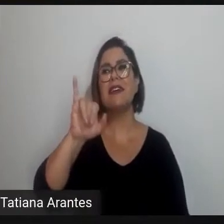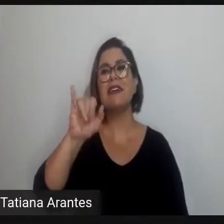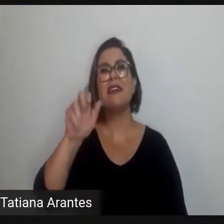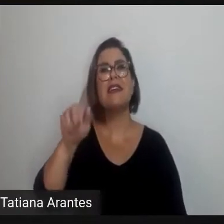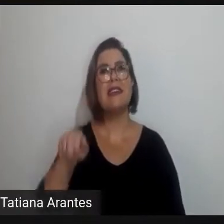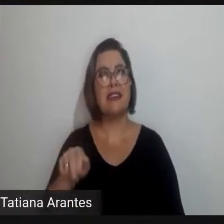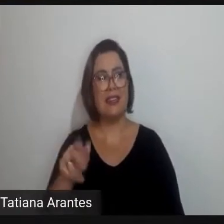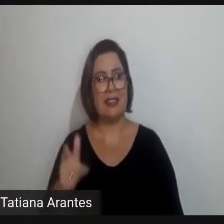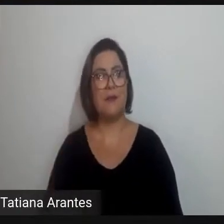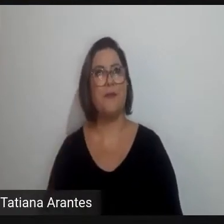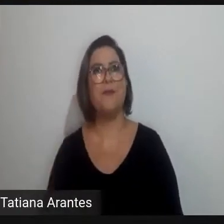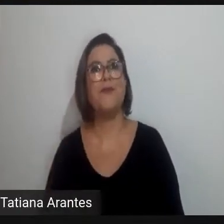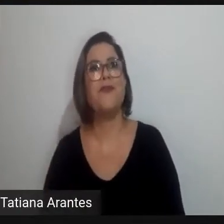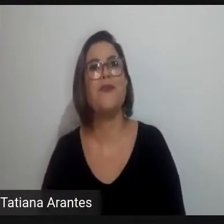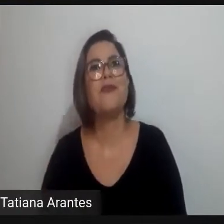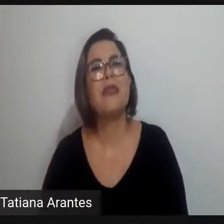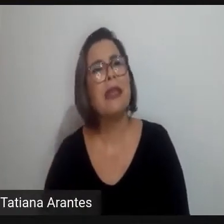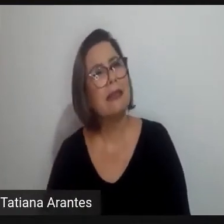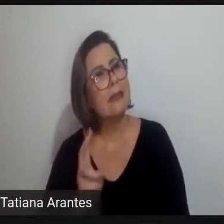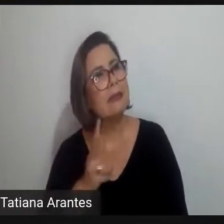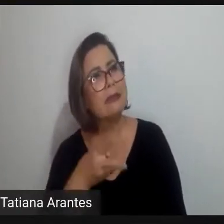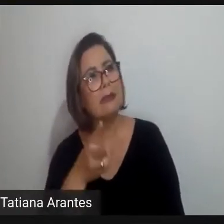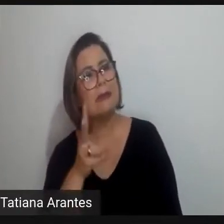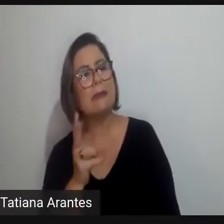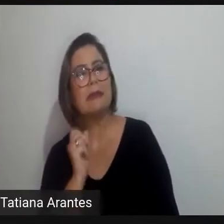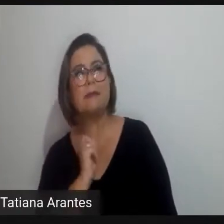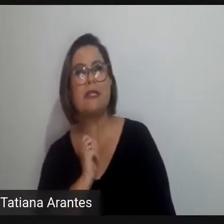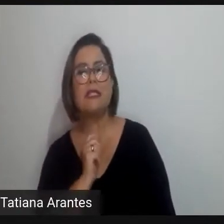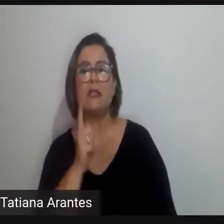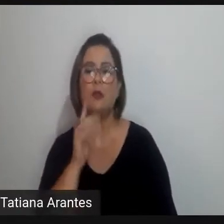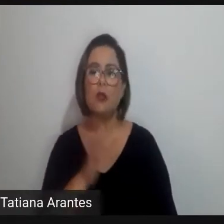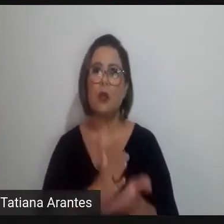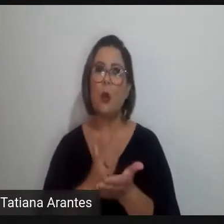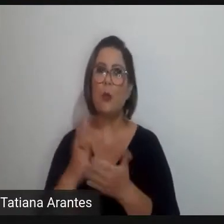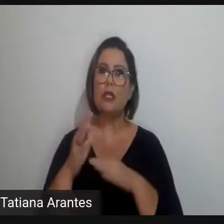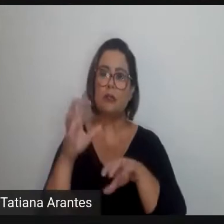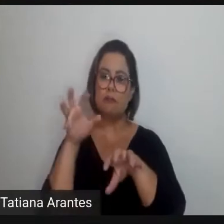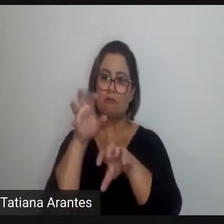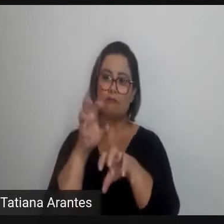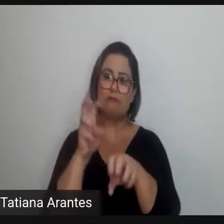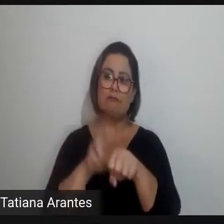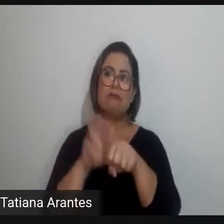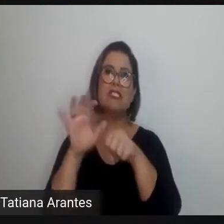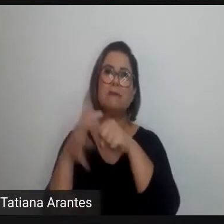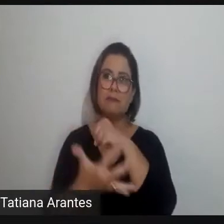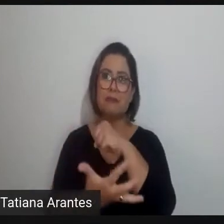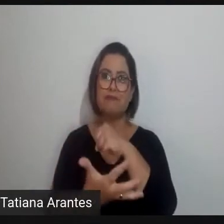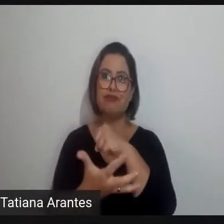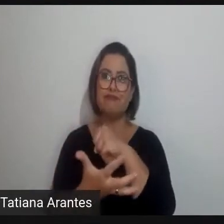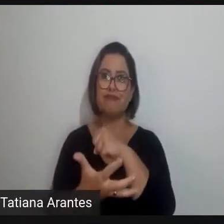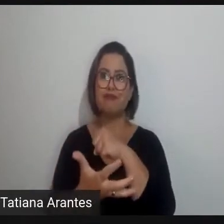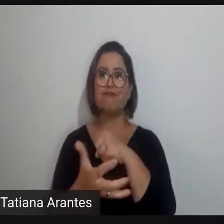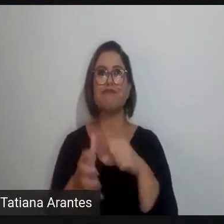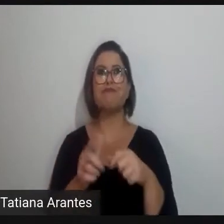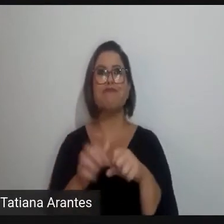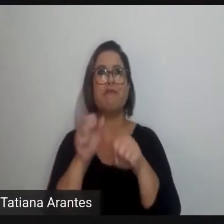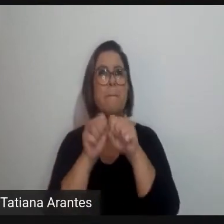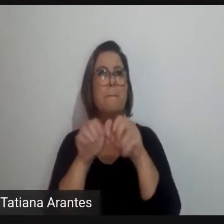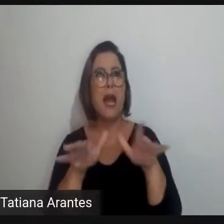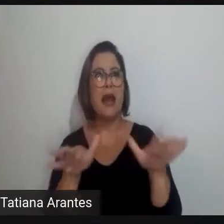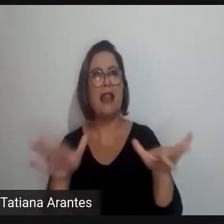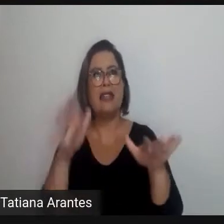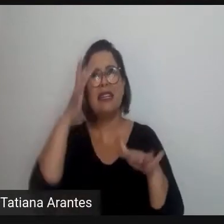Lília, desde o início da pandemia, a gente tem recebido muita queixa dos pacientes